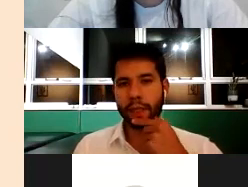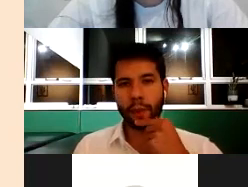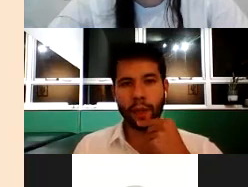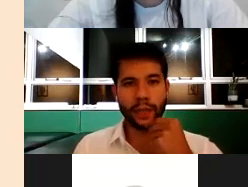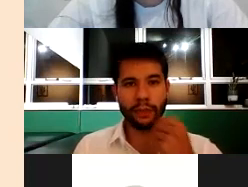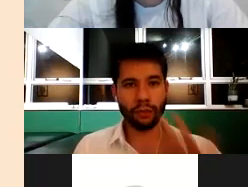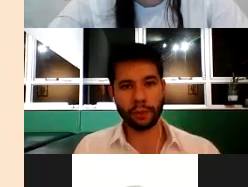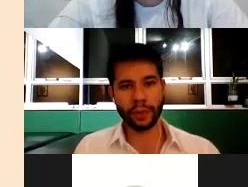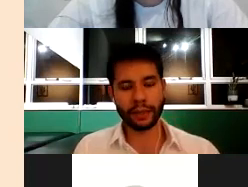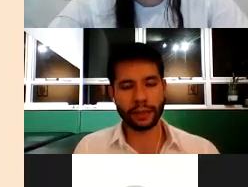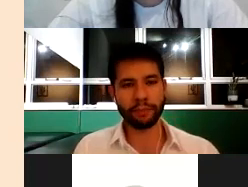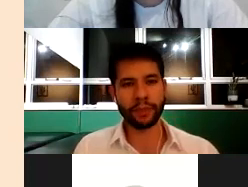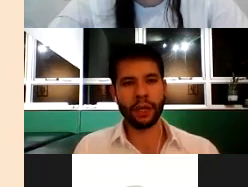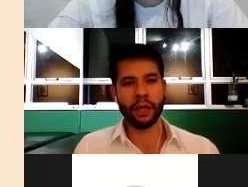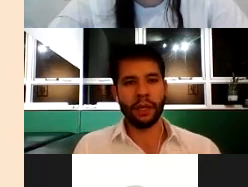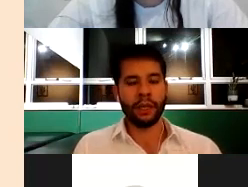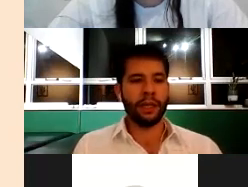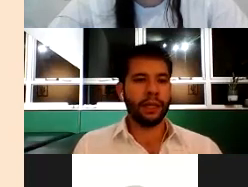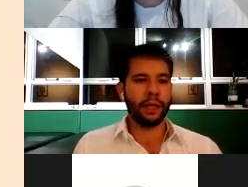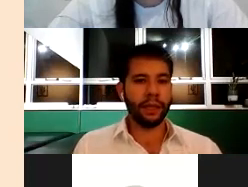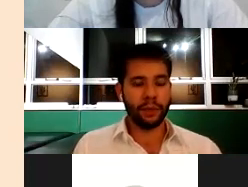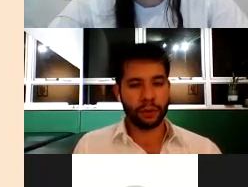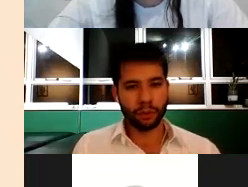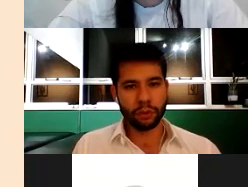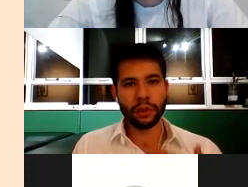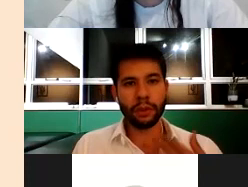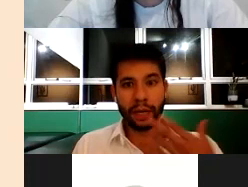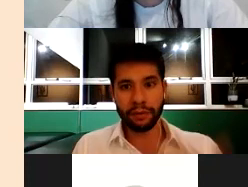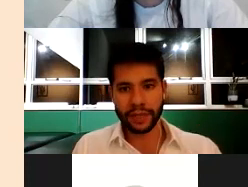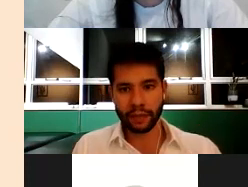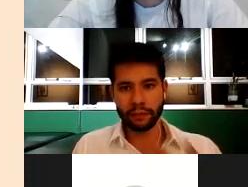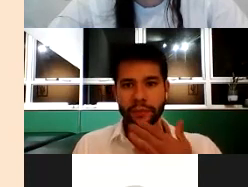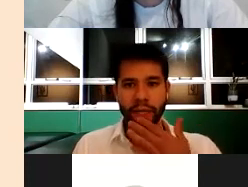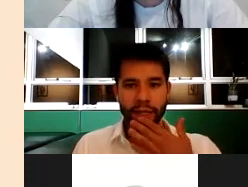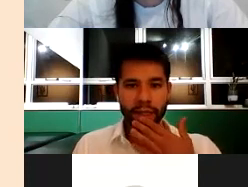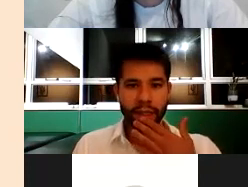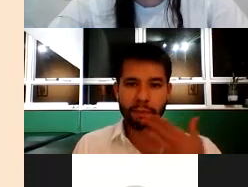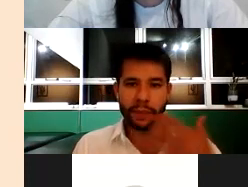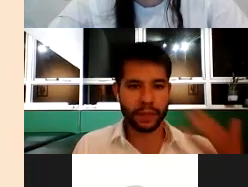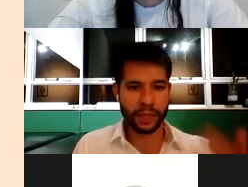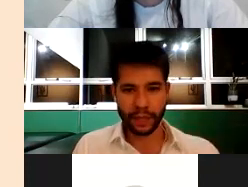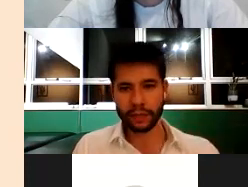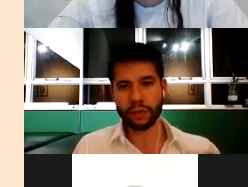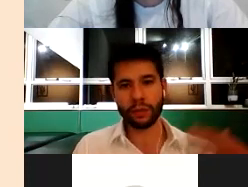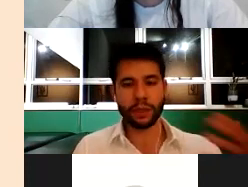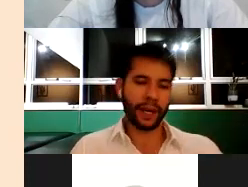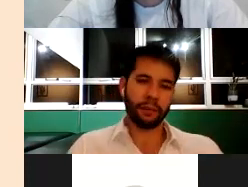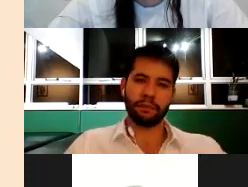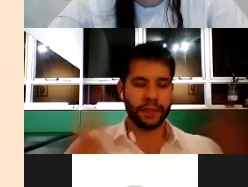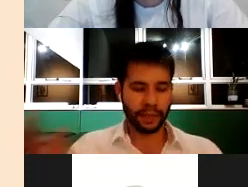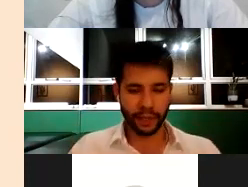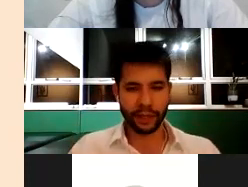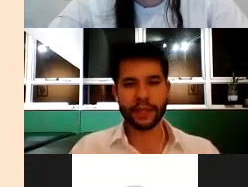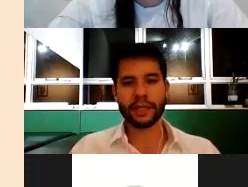deficiência intelectual têm nos hospitais. E é um estudo, uma revisão, né, que pegou 16 estudos,